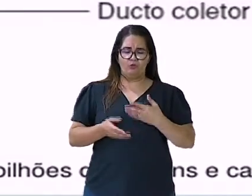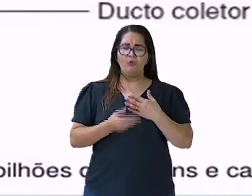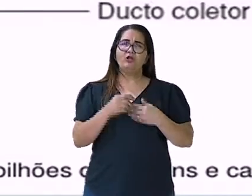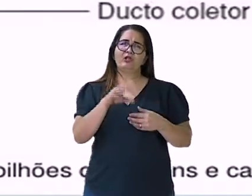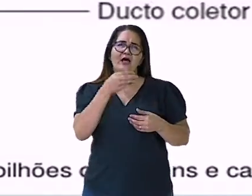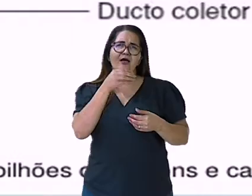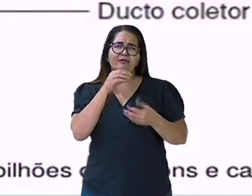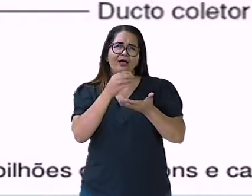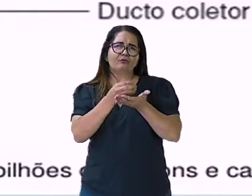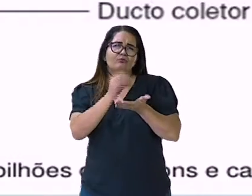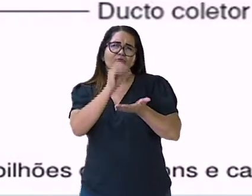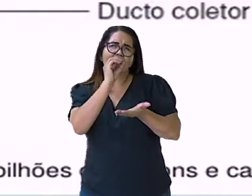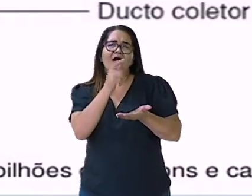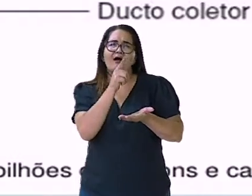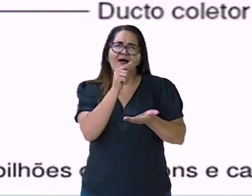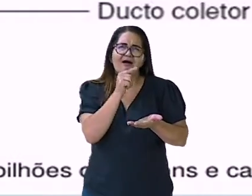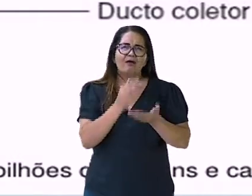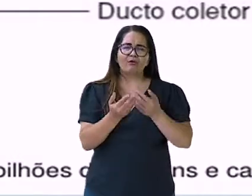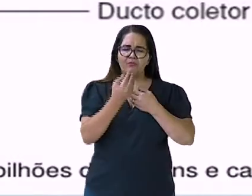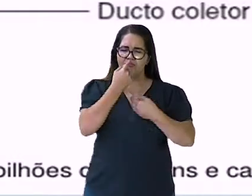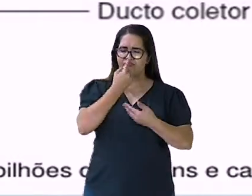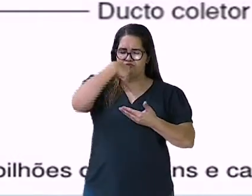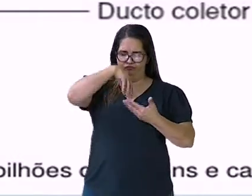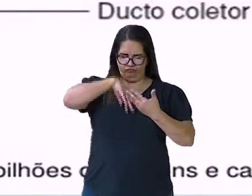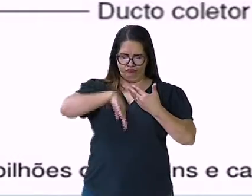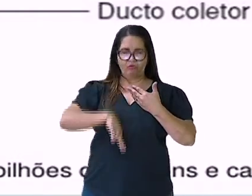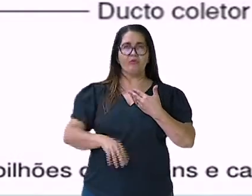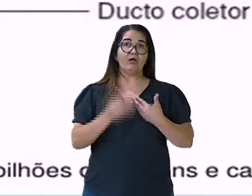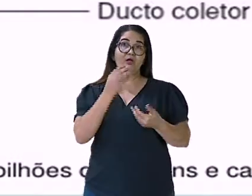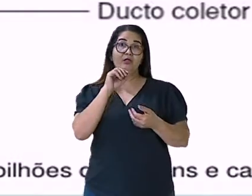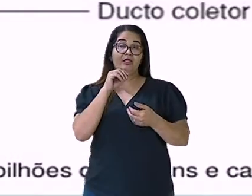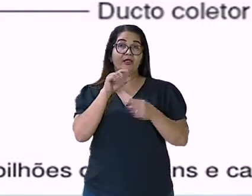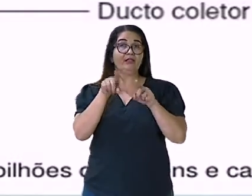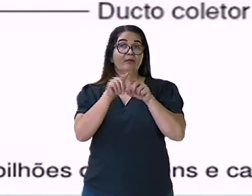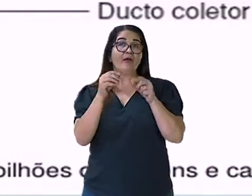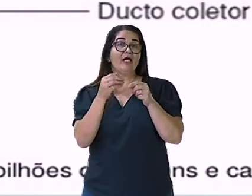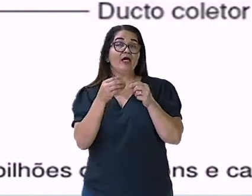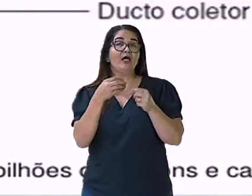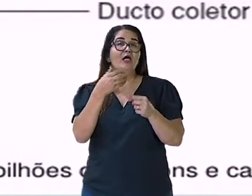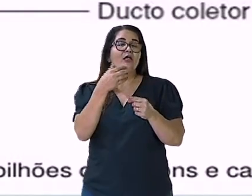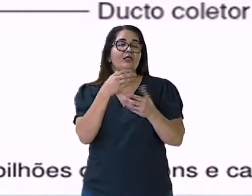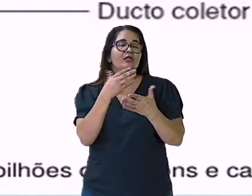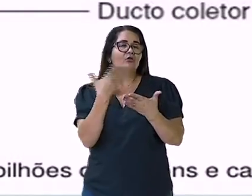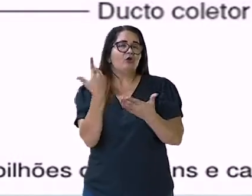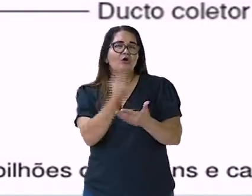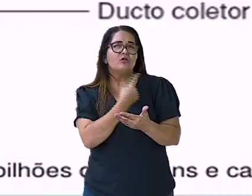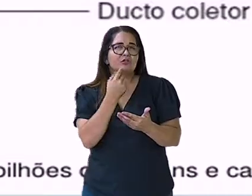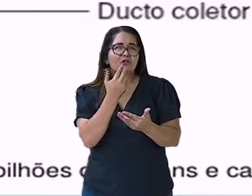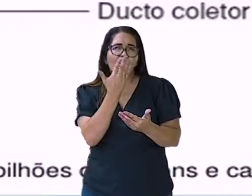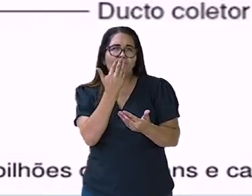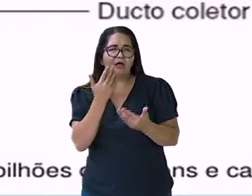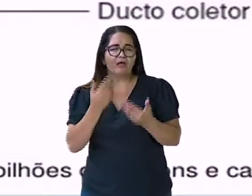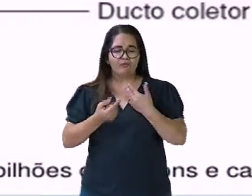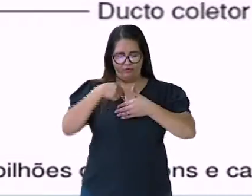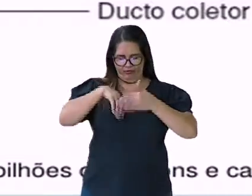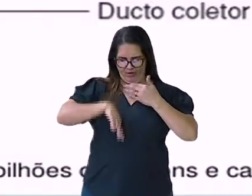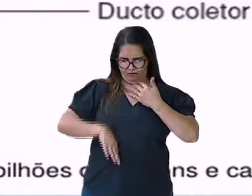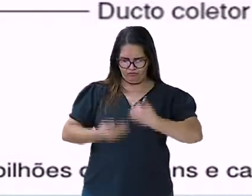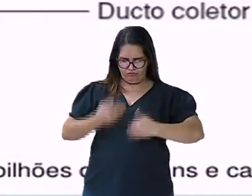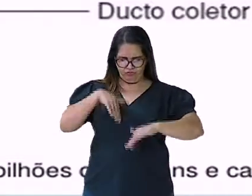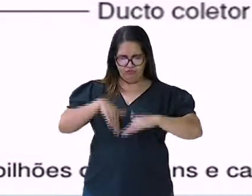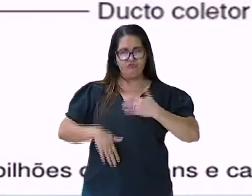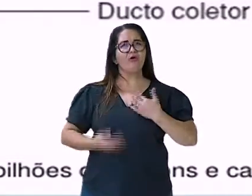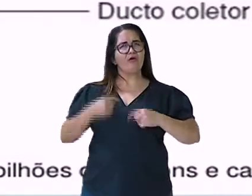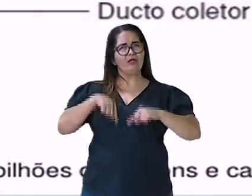organização dos nossos rins funcione. Isso tudo funciona por quê? Os rins têm estruturas que são próprias, que são a artéria renal,